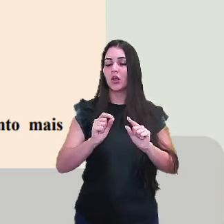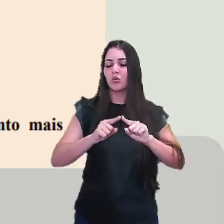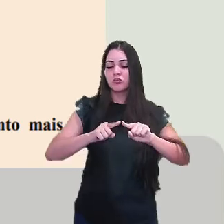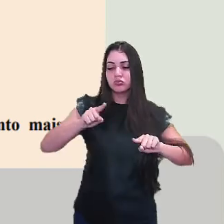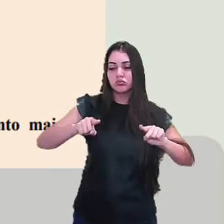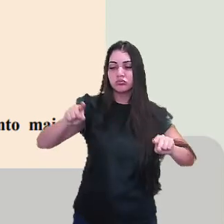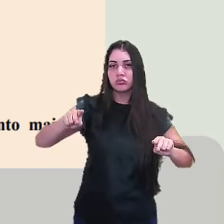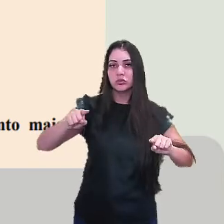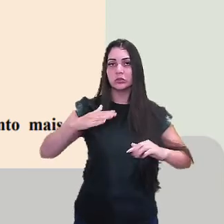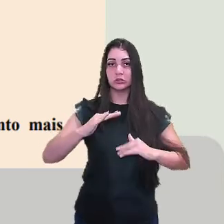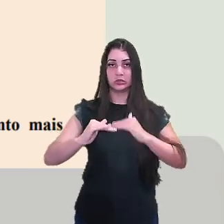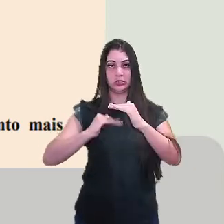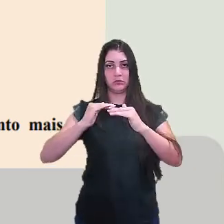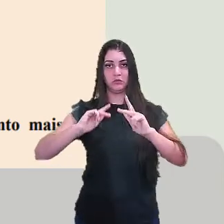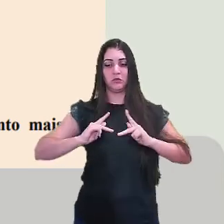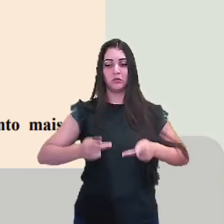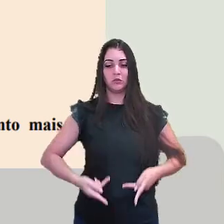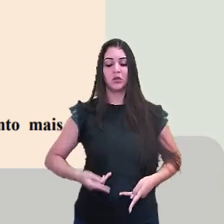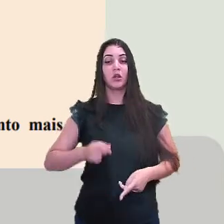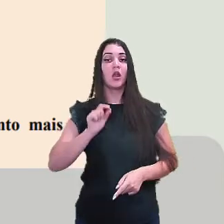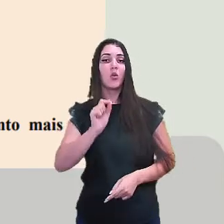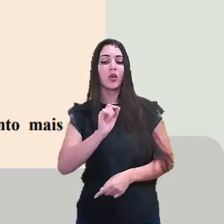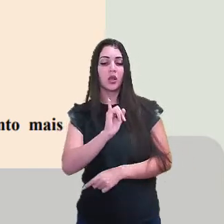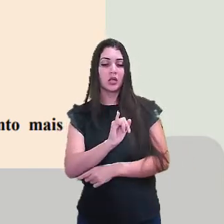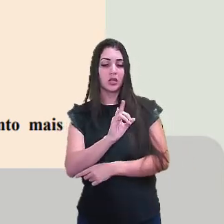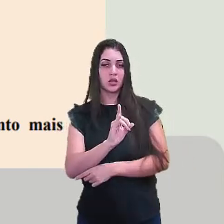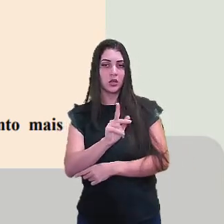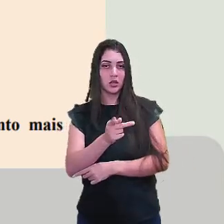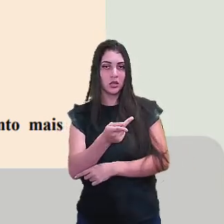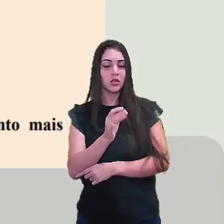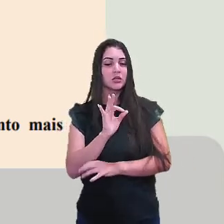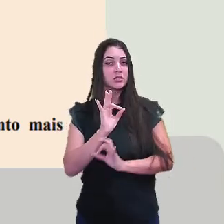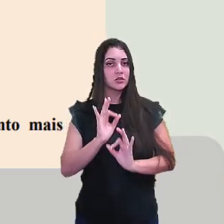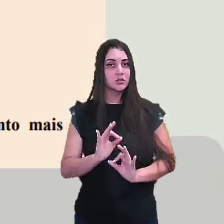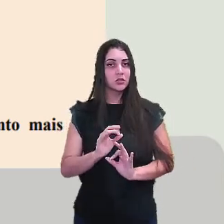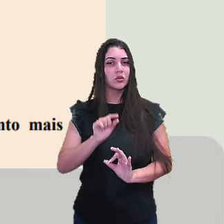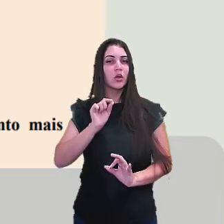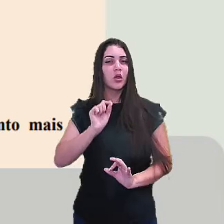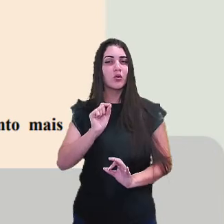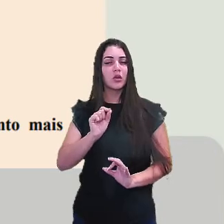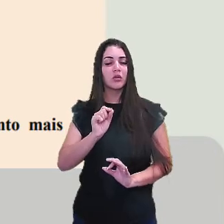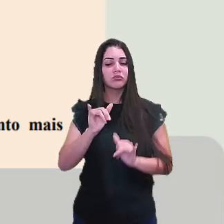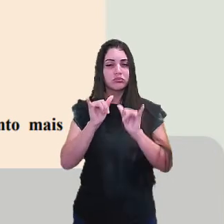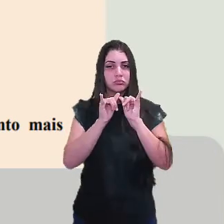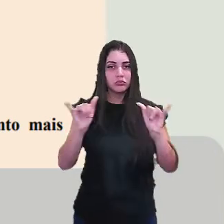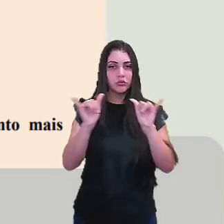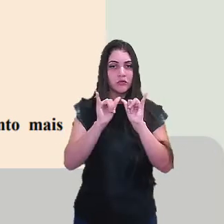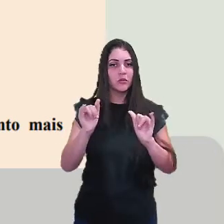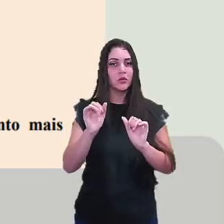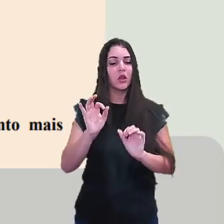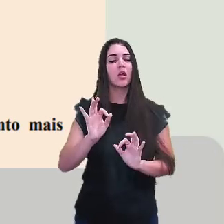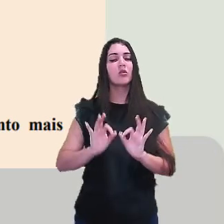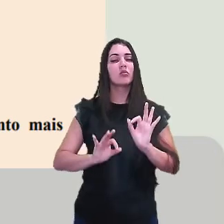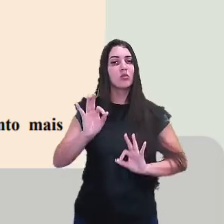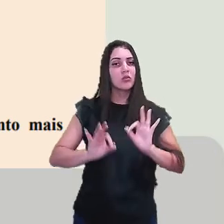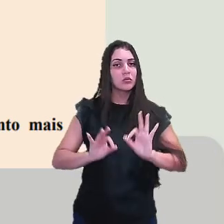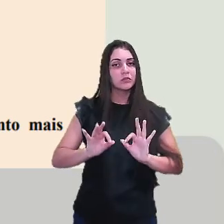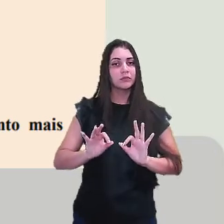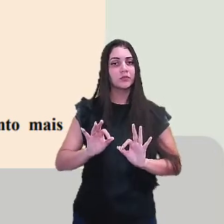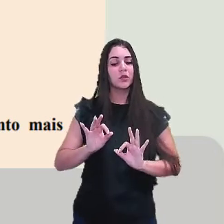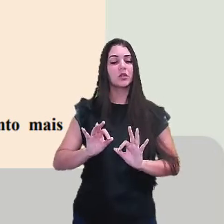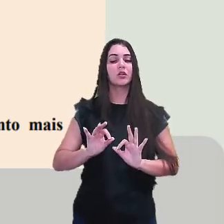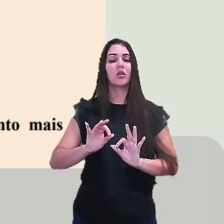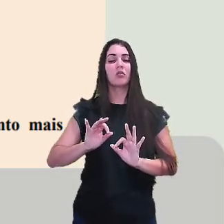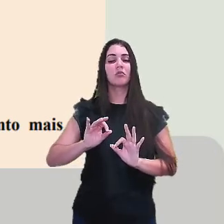Desenvolvimento Humano, que é o IDH, tá? Que é um dado utilizado pela Organização das